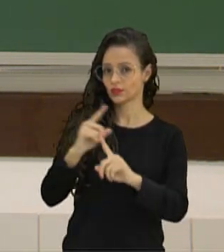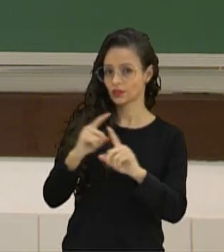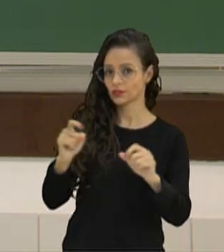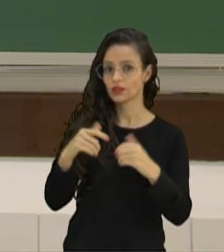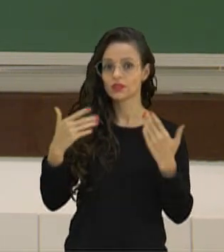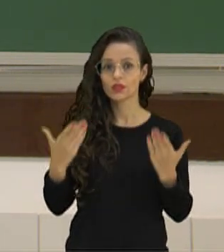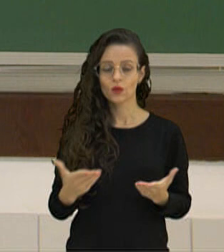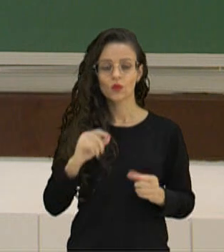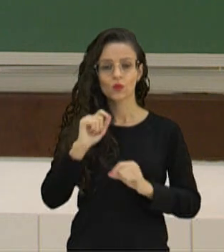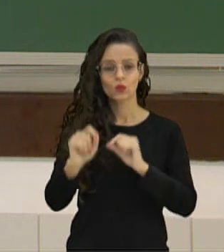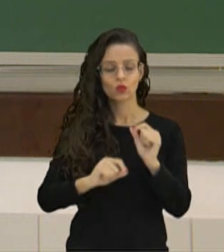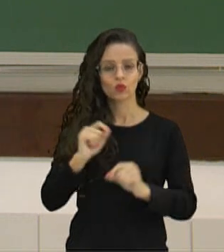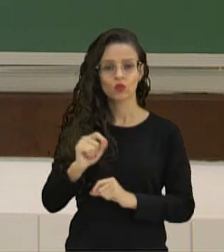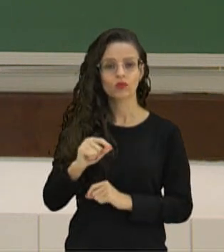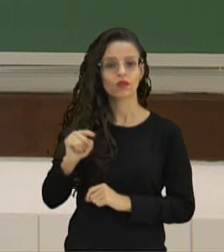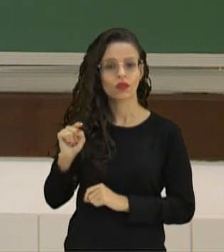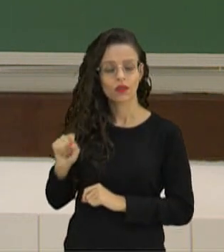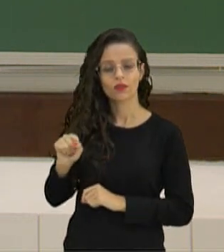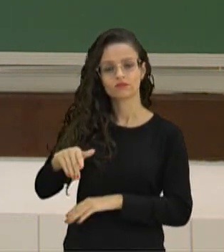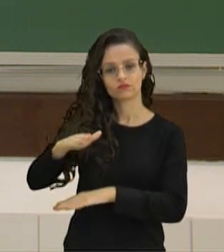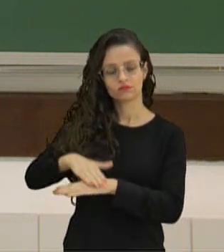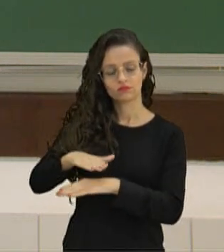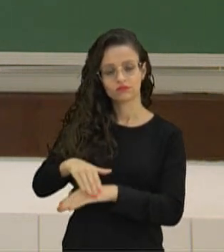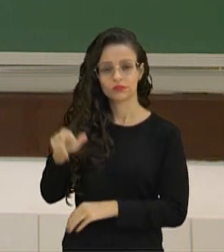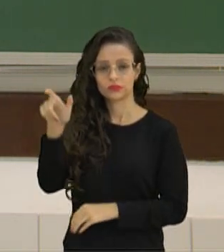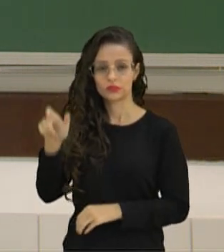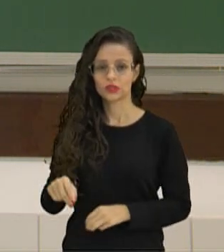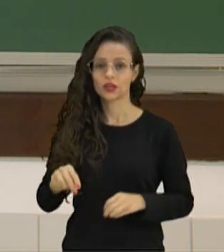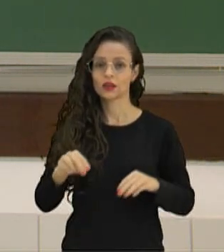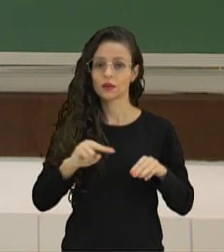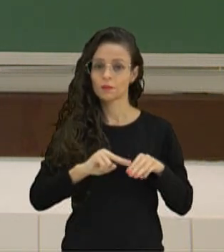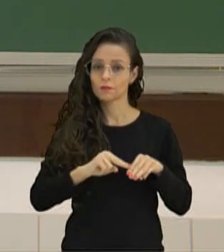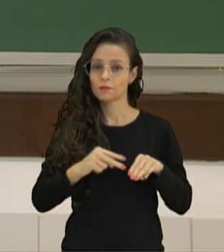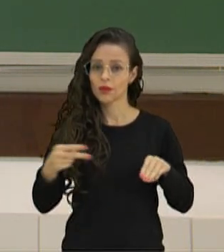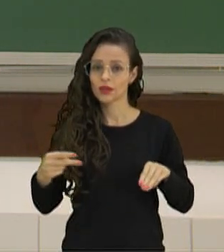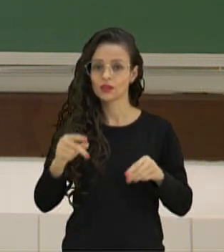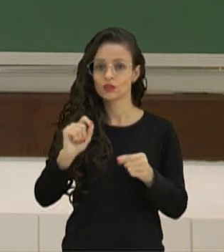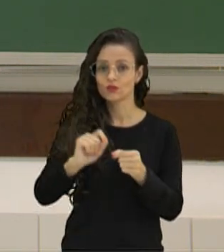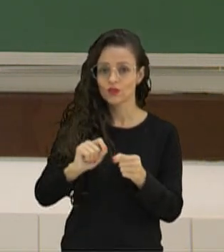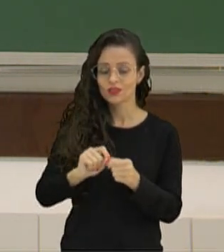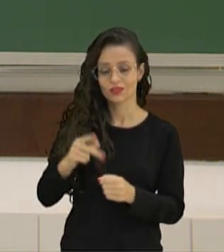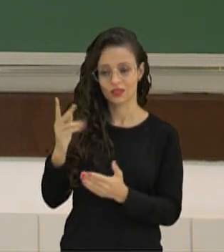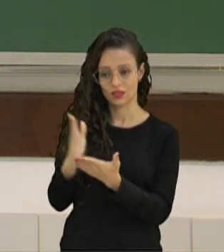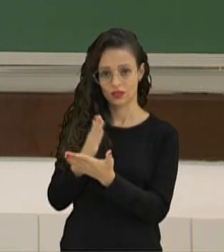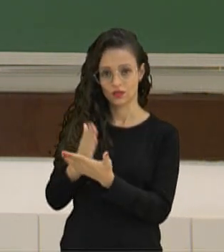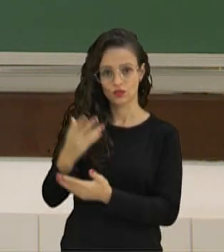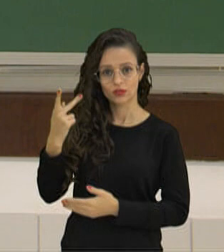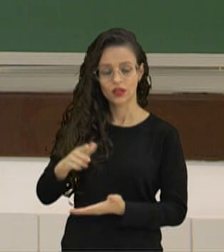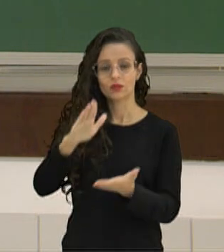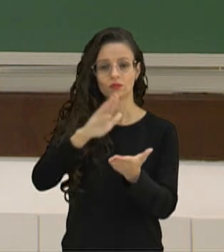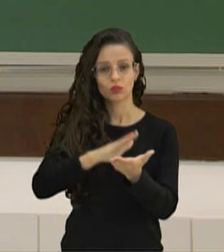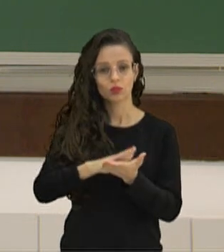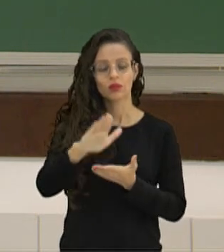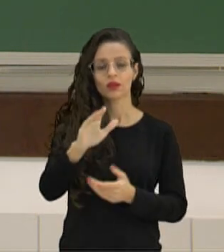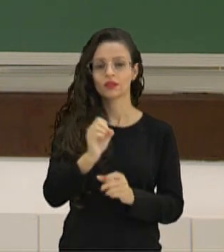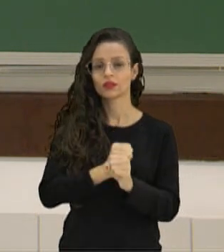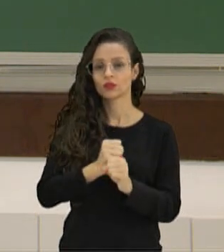relembrando alguma coisa que o Mendel fez lá a obra do Mendel foi publicada em